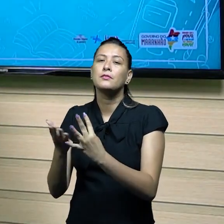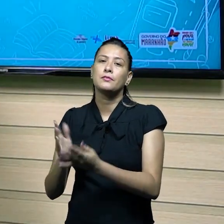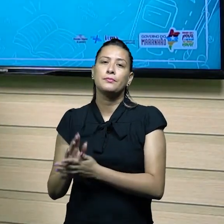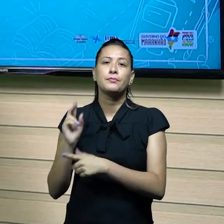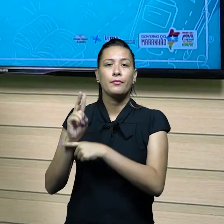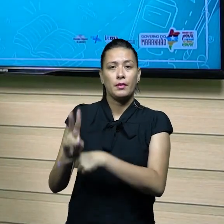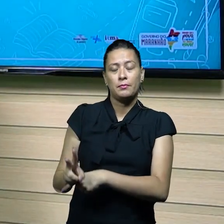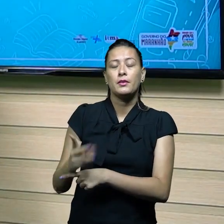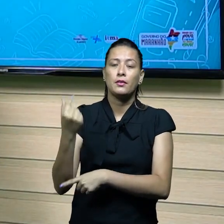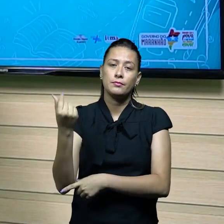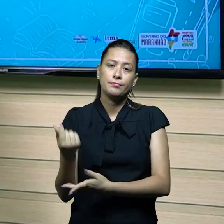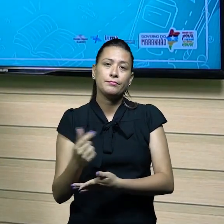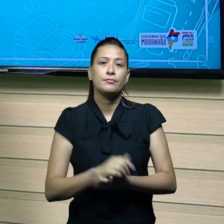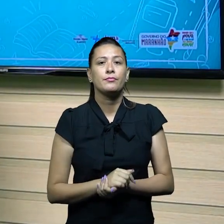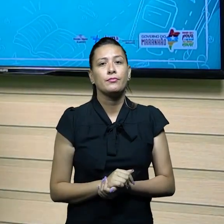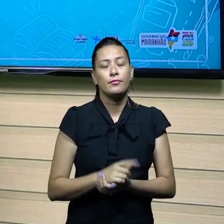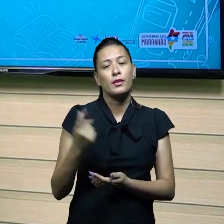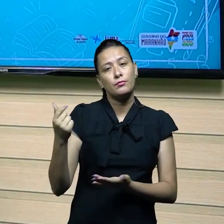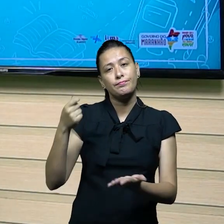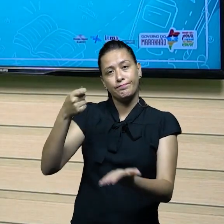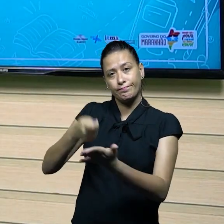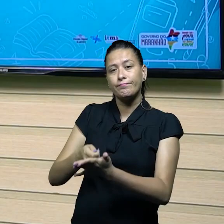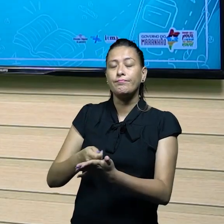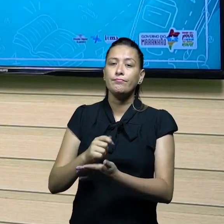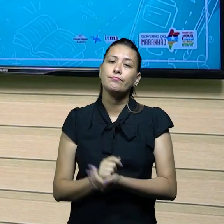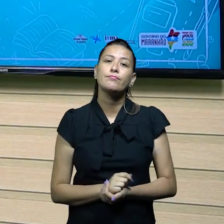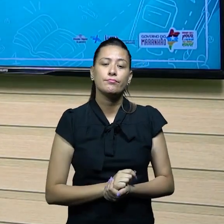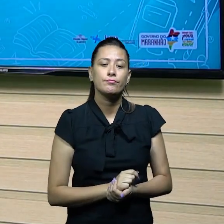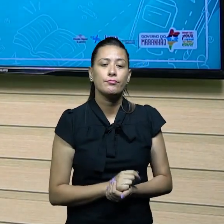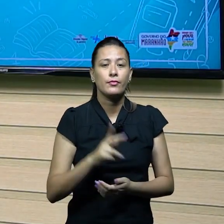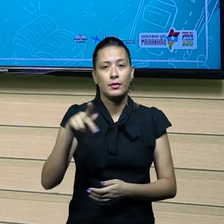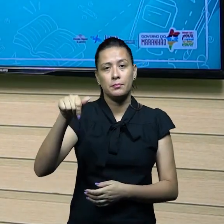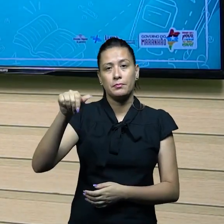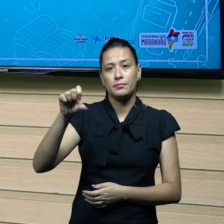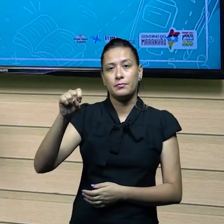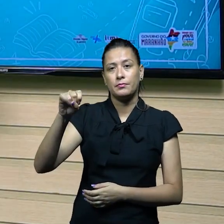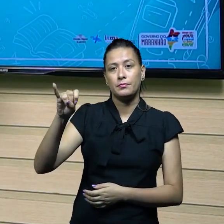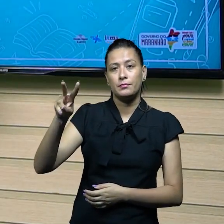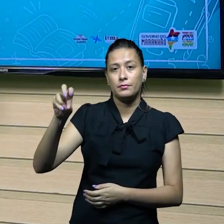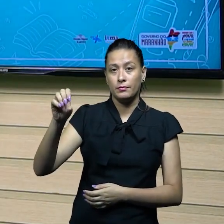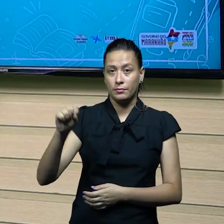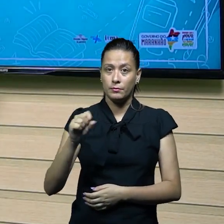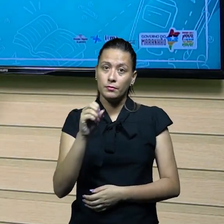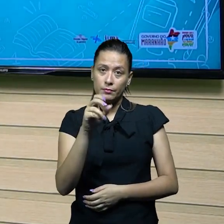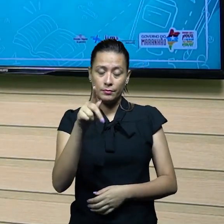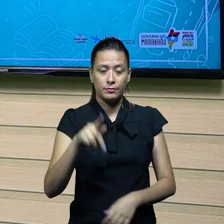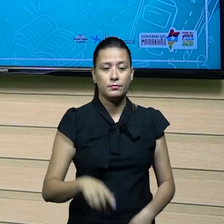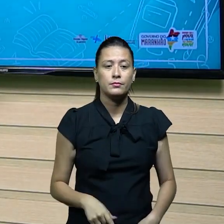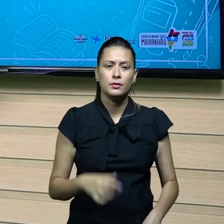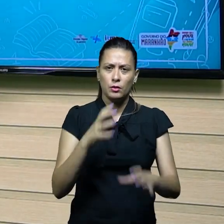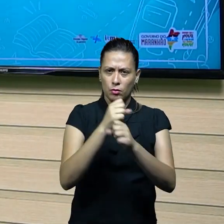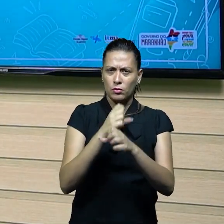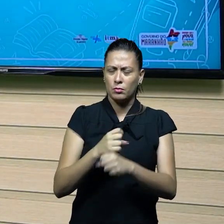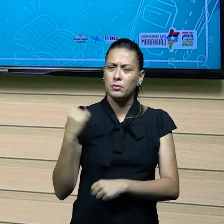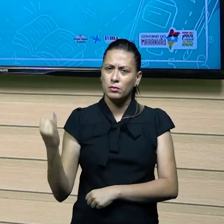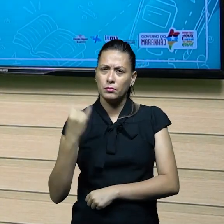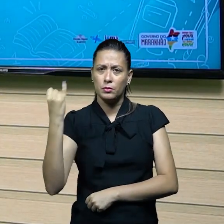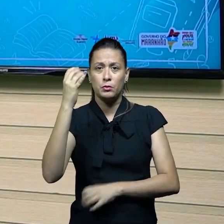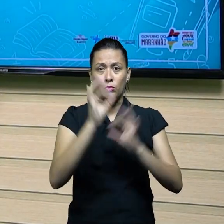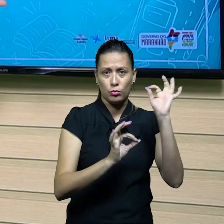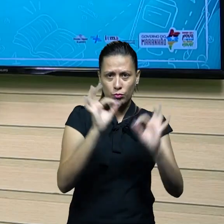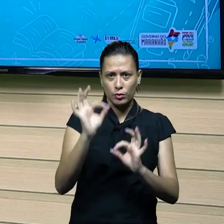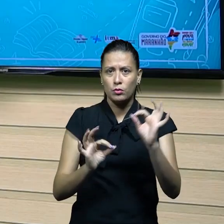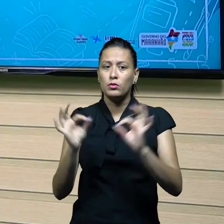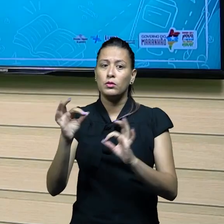bem? Então esses vão ser os passivos, certinho? Então a contabilidade ela é muito importante, porque ele vai organizar tanto esse ativo quanto esse passivo, ele vai fazer isso